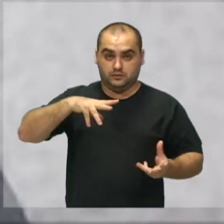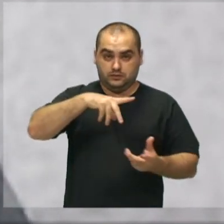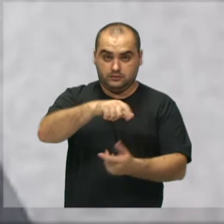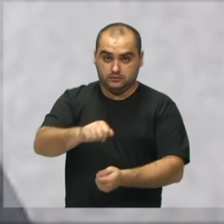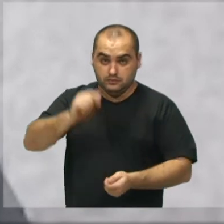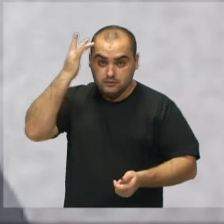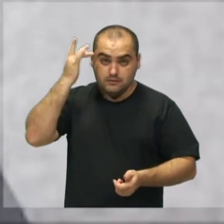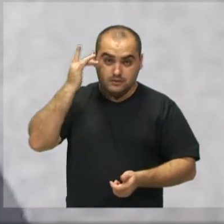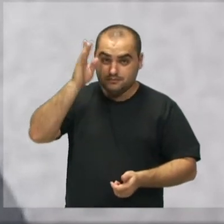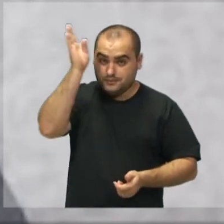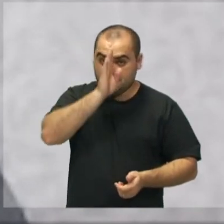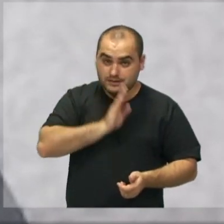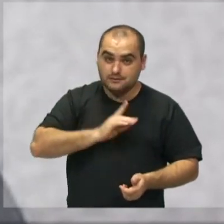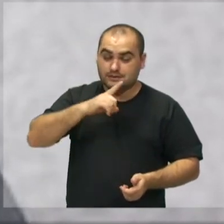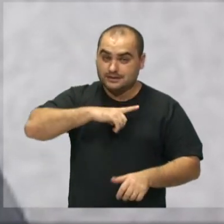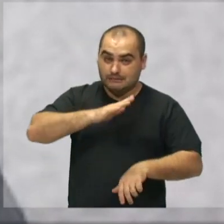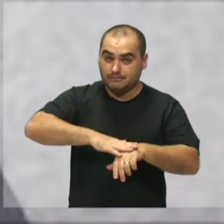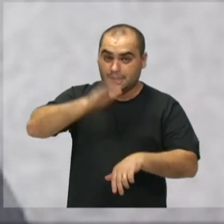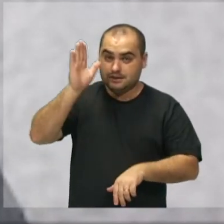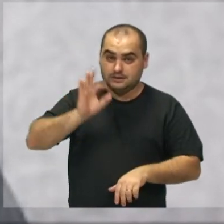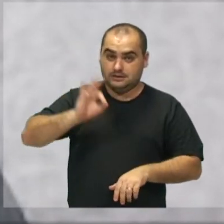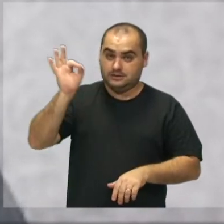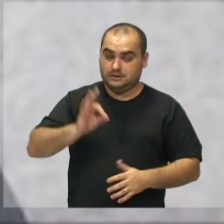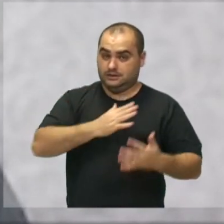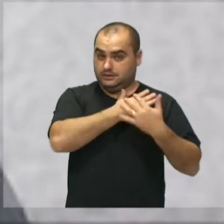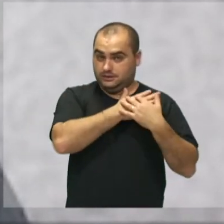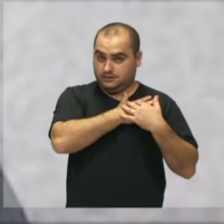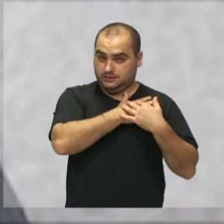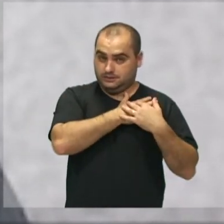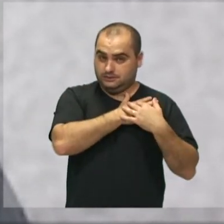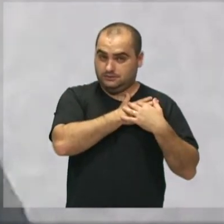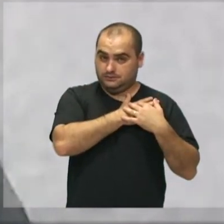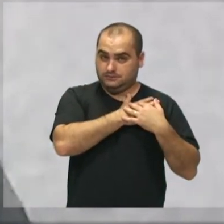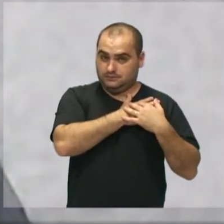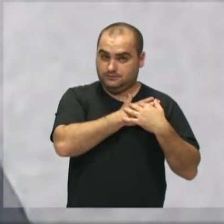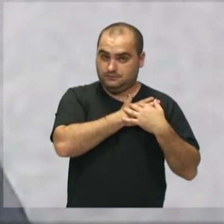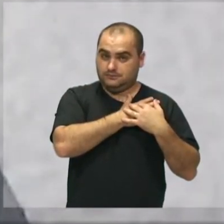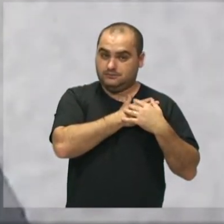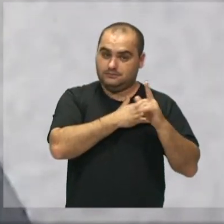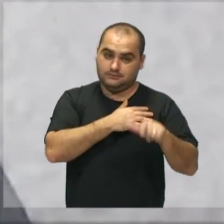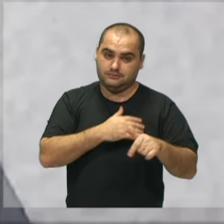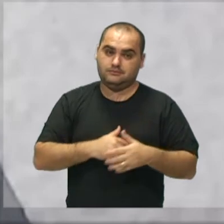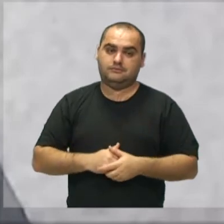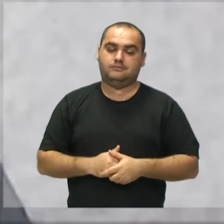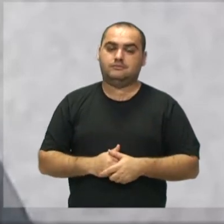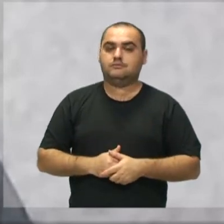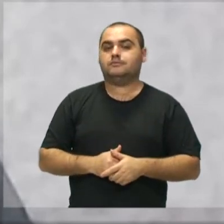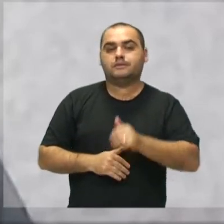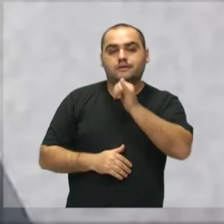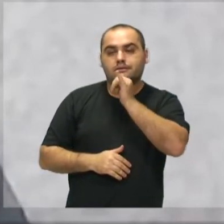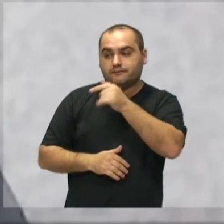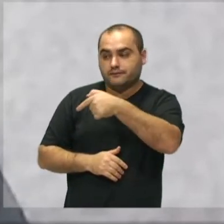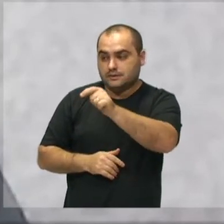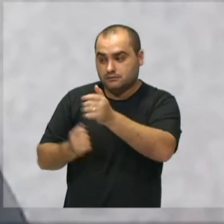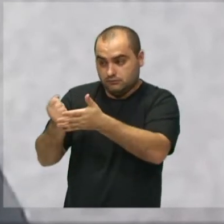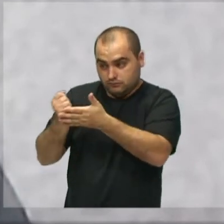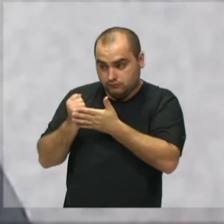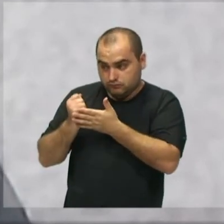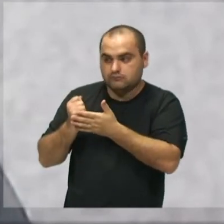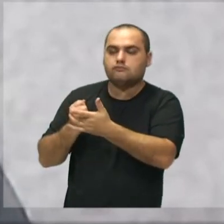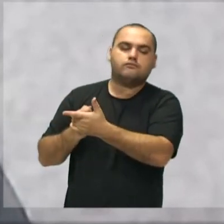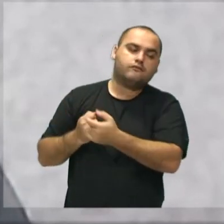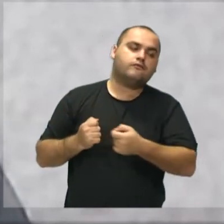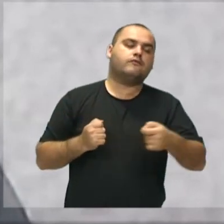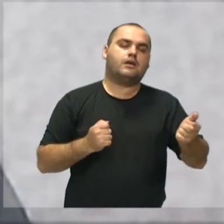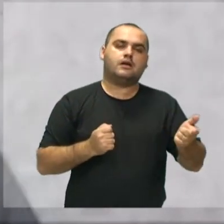cargo comissionado, ou seja, ação entre amigos com dinheiro público, né? Uma recompensa por uma ação eleitoral para alguém.